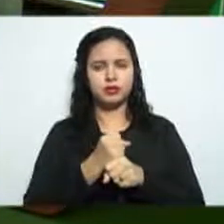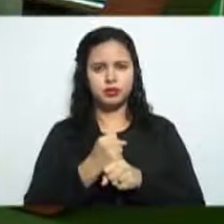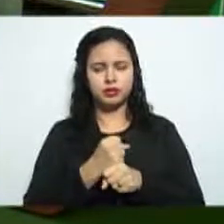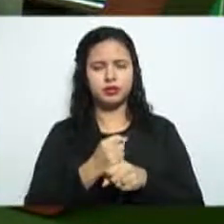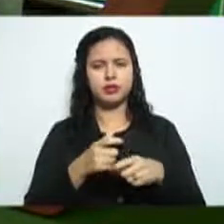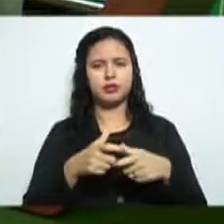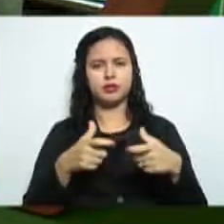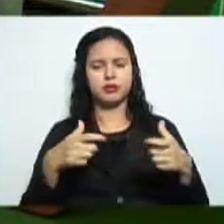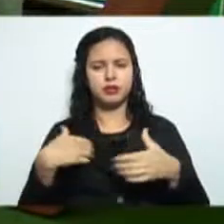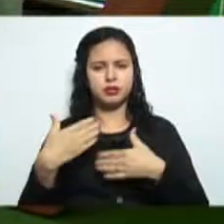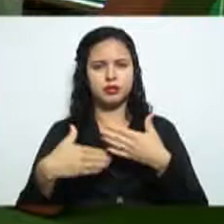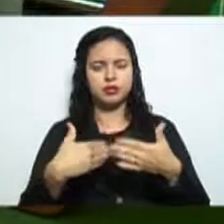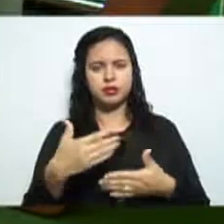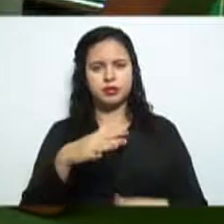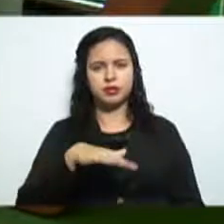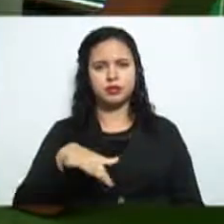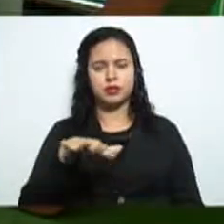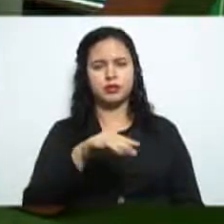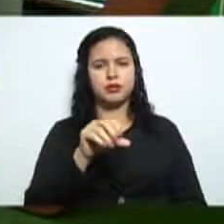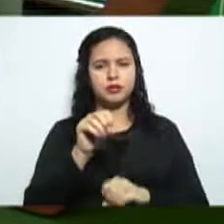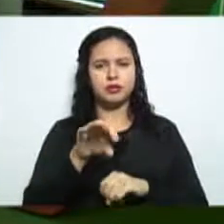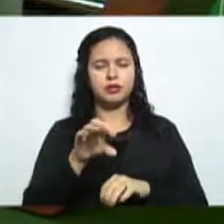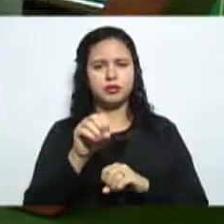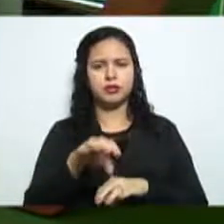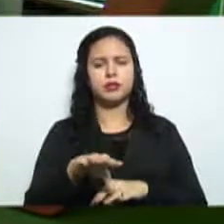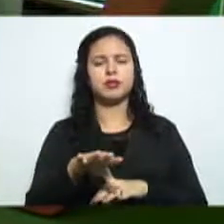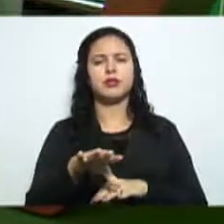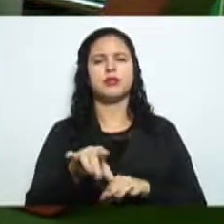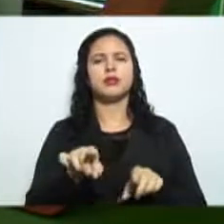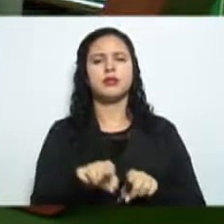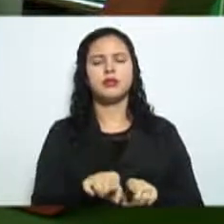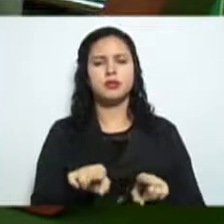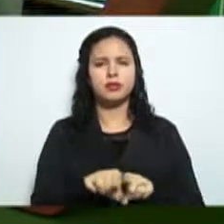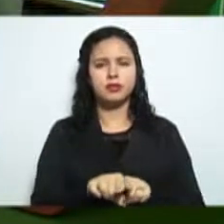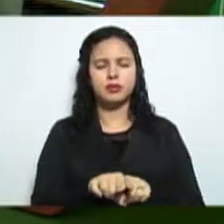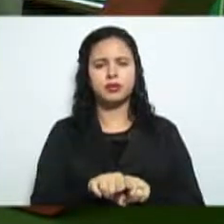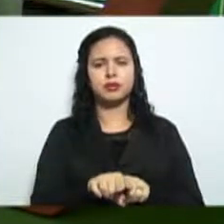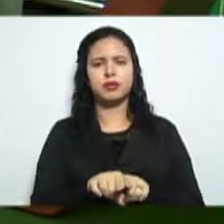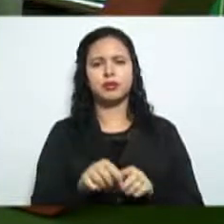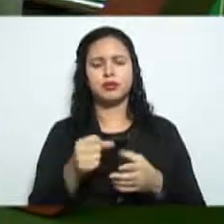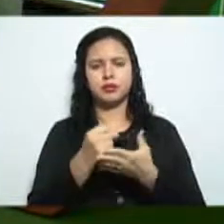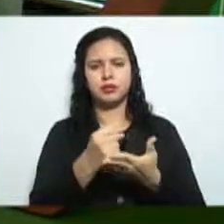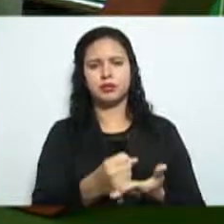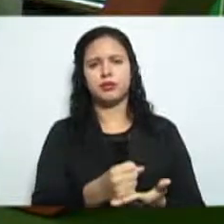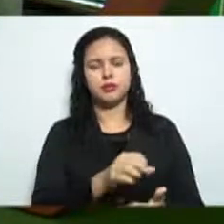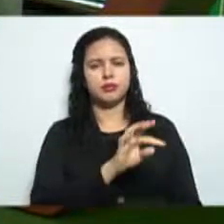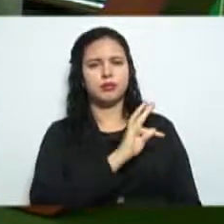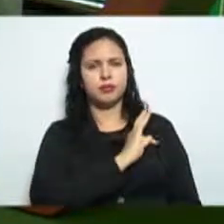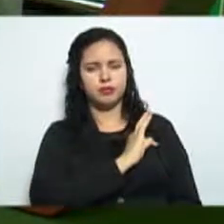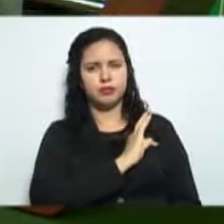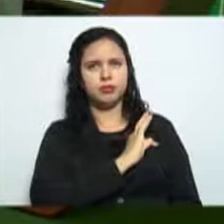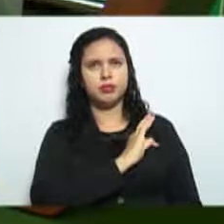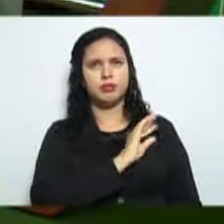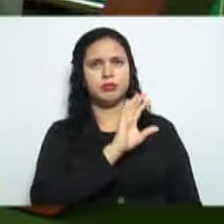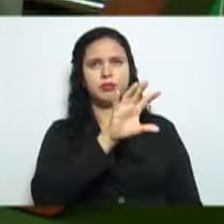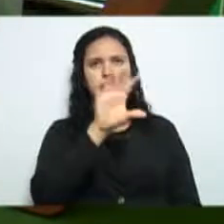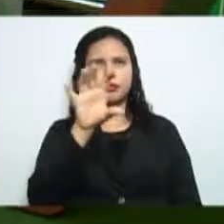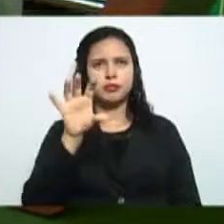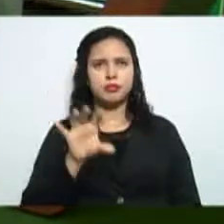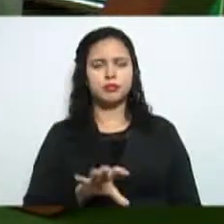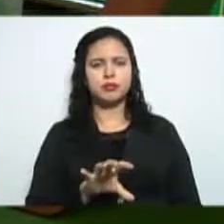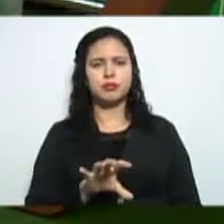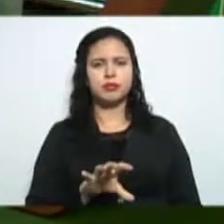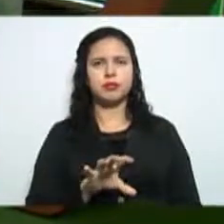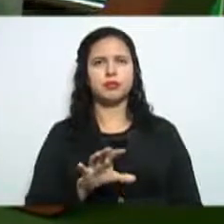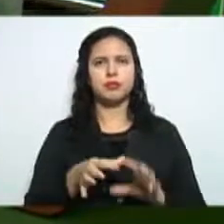desenvolvimento na área da educação, né? De um investimento para propiciar ensino técnico em várias regiões do país, ensino médio